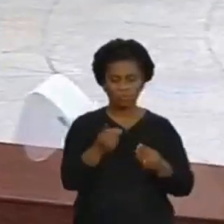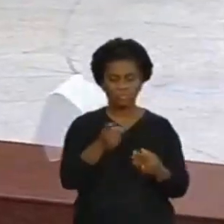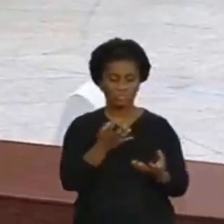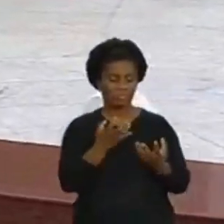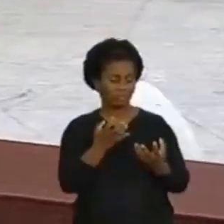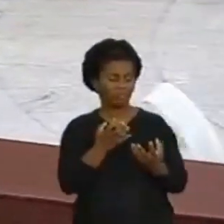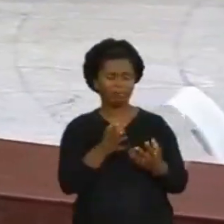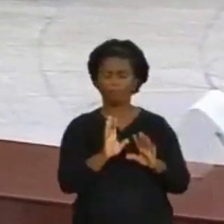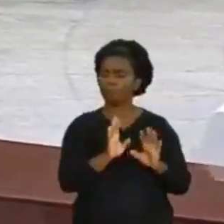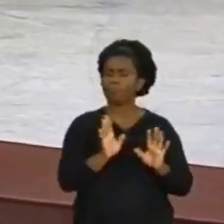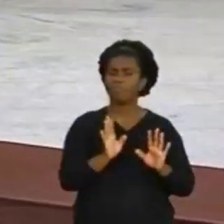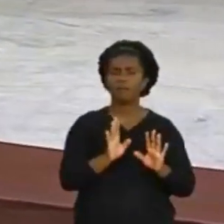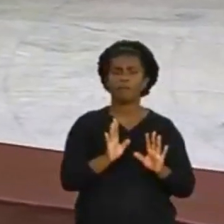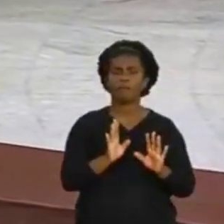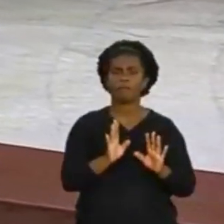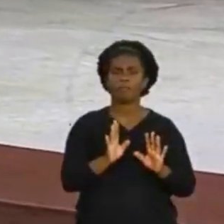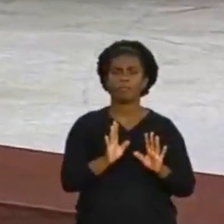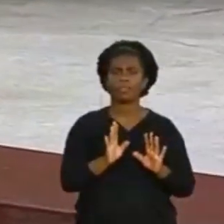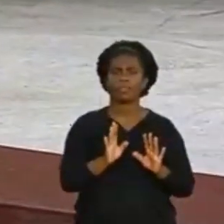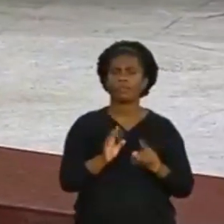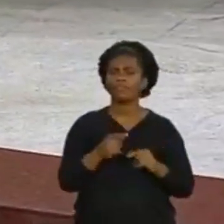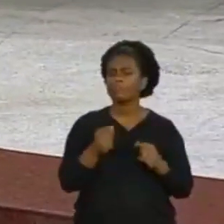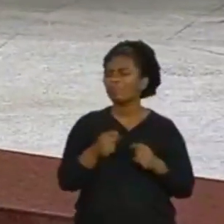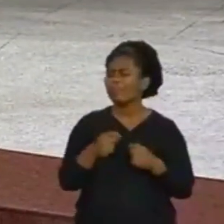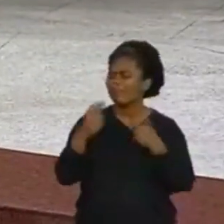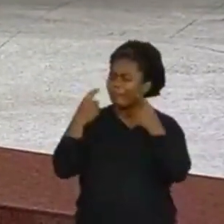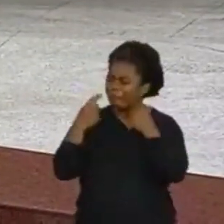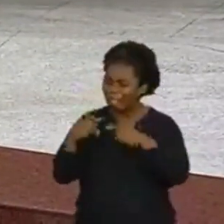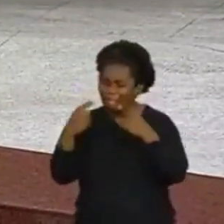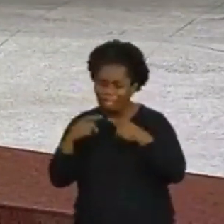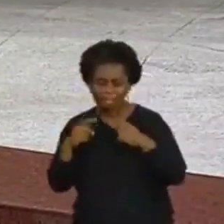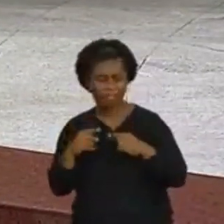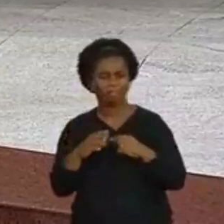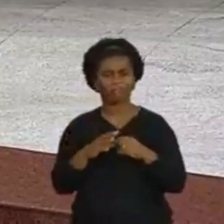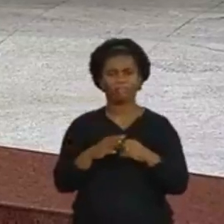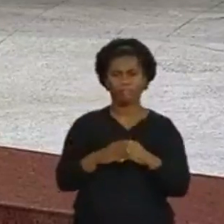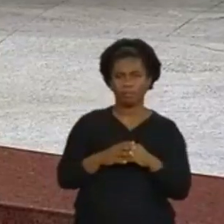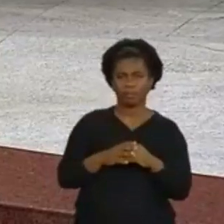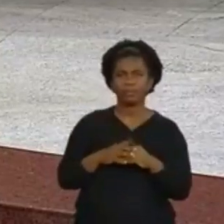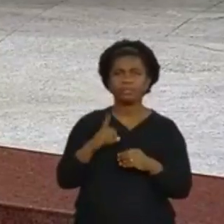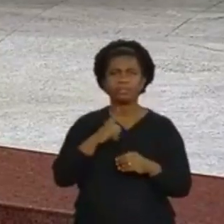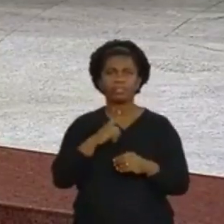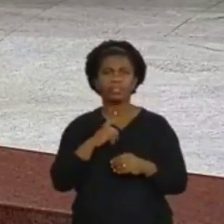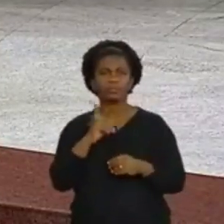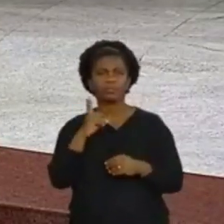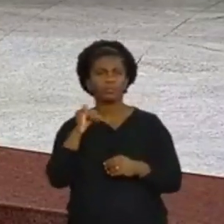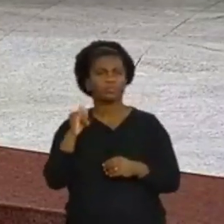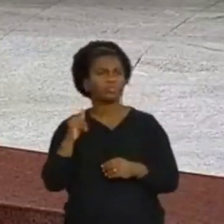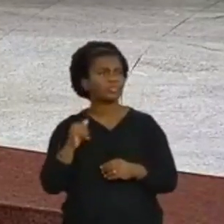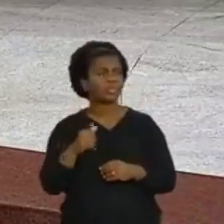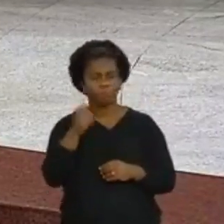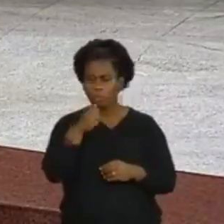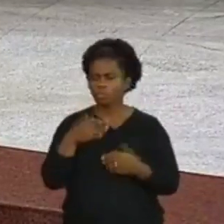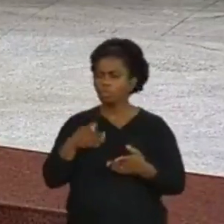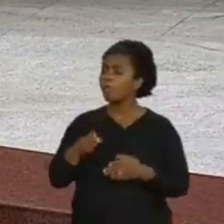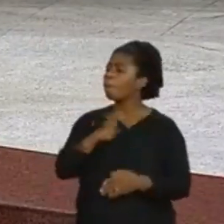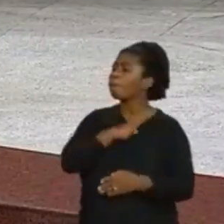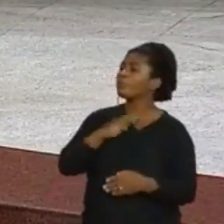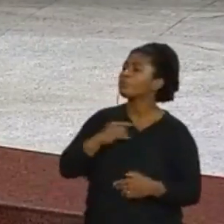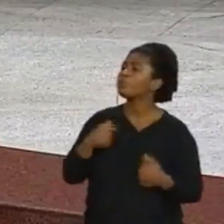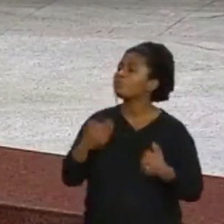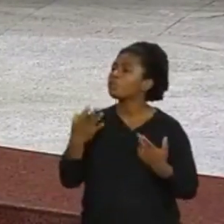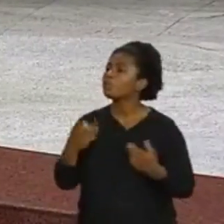que isso? Porque tem gente que pensa que a gente é Deus. Dia desse a mulher veio: bispo, eu quero que o senhor me explique tudo o que está acontecendo comigo.